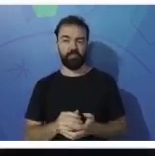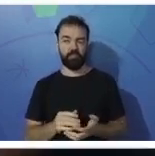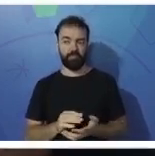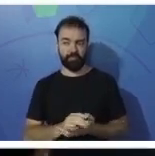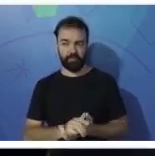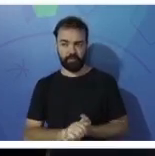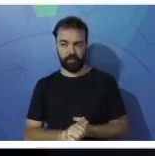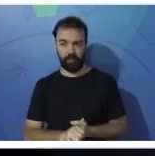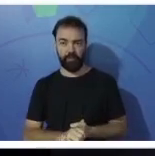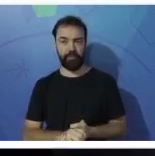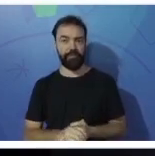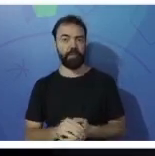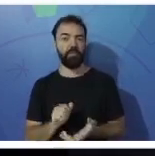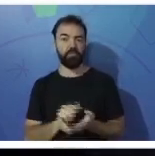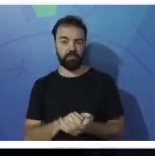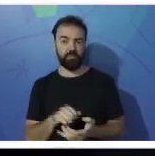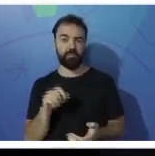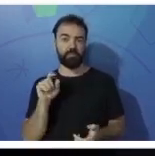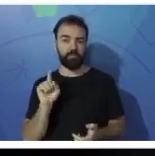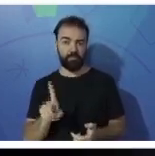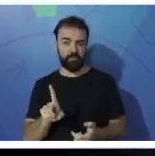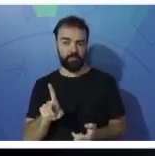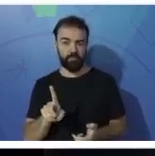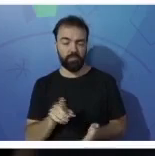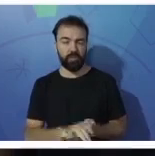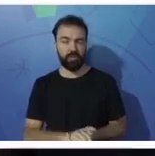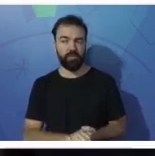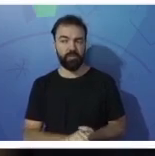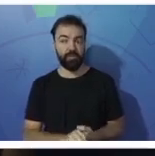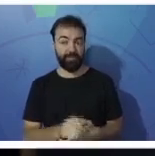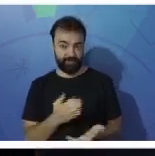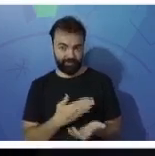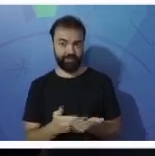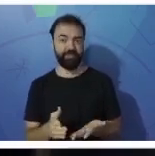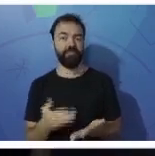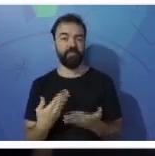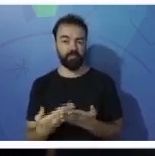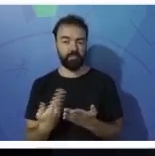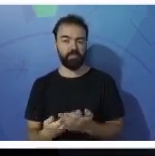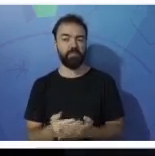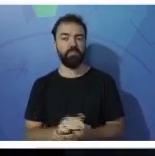36, exercício 1. Vamos para a nossa aula de hoje?